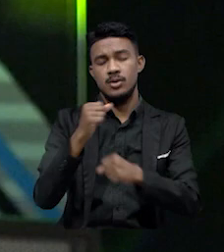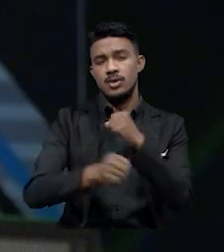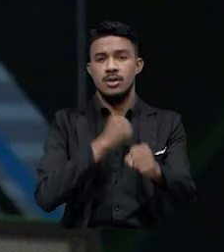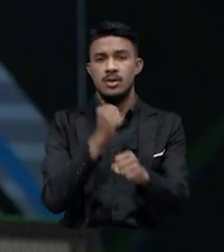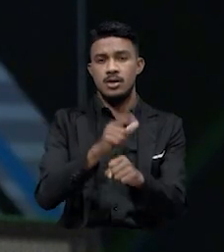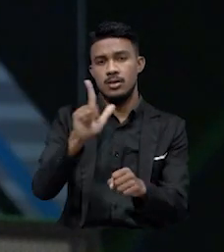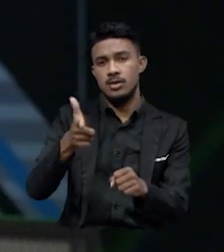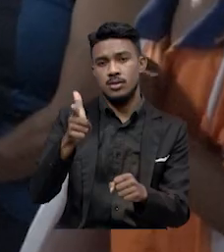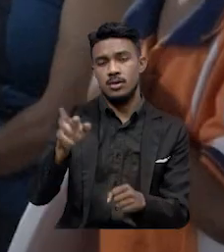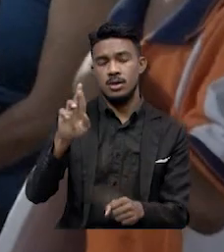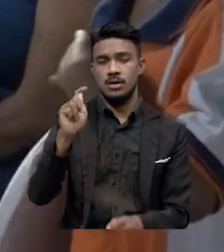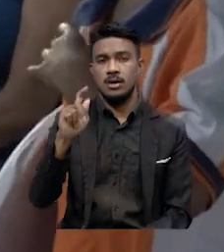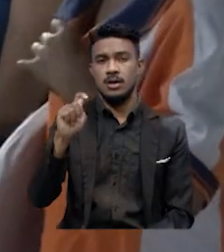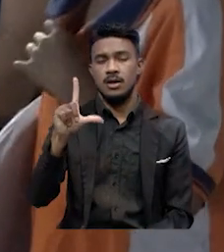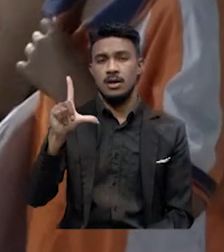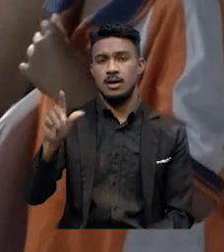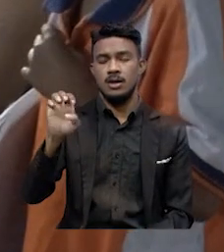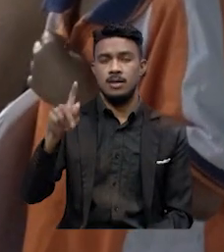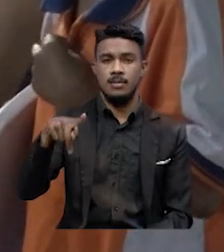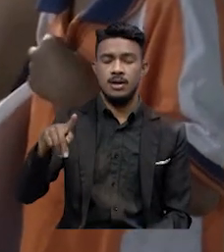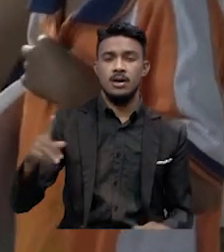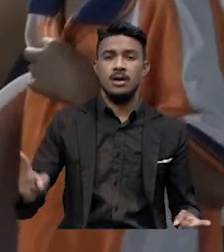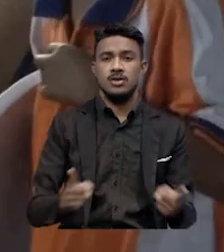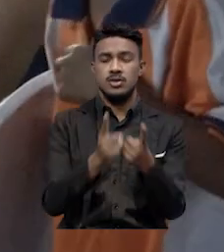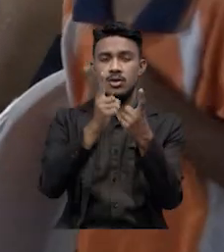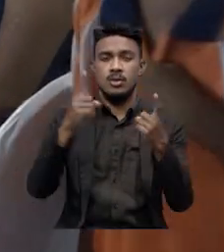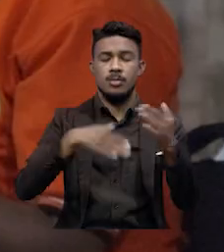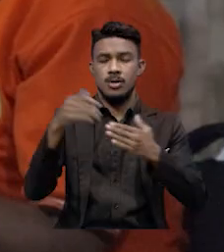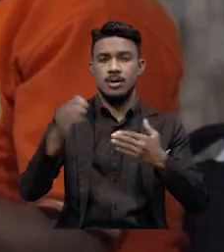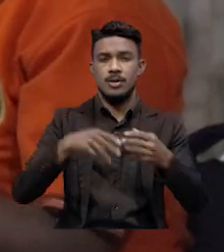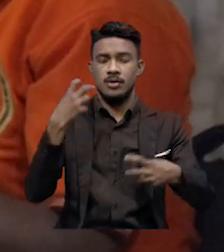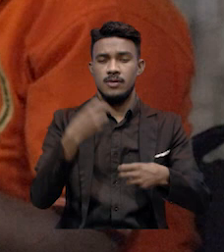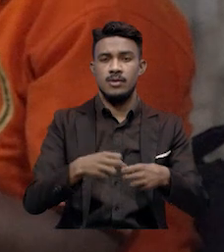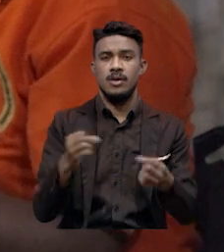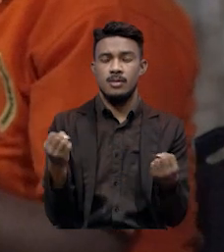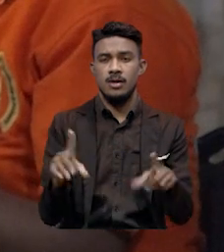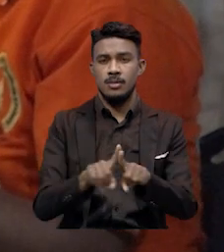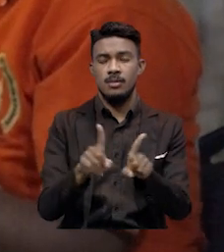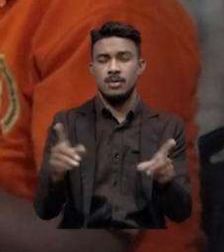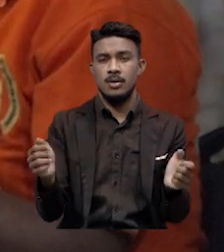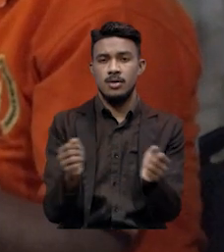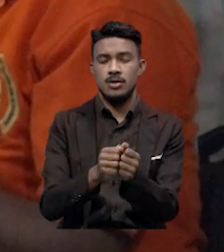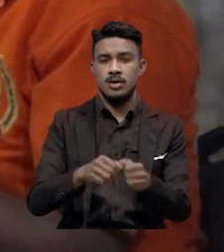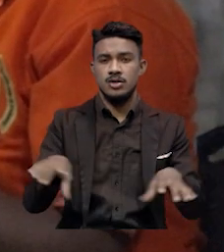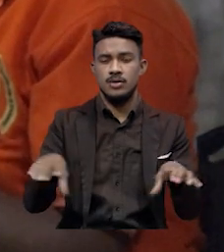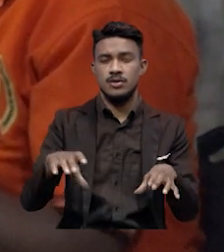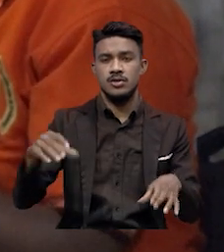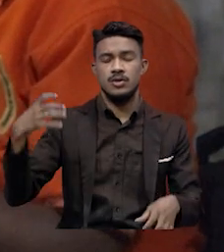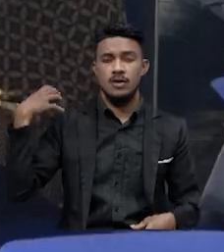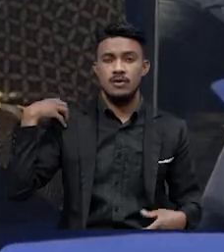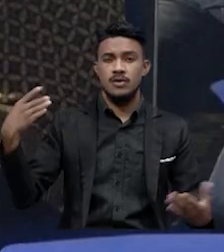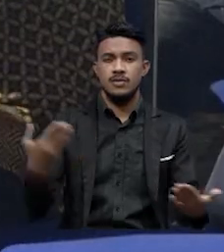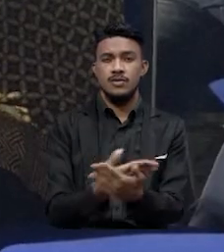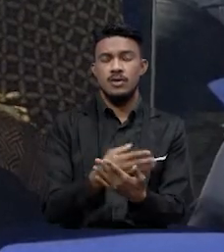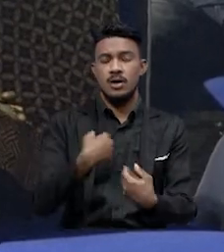Ruanulu, RTTL-EP, rassou o problema no dificuldade oioing, mas bem, reconstrução edifício FON, né, sei a